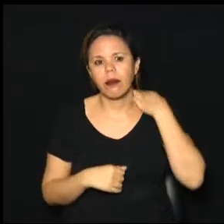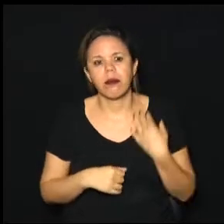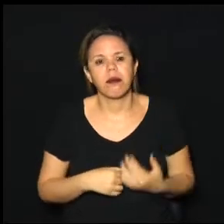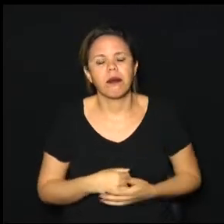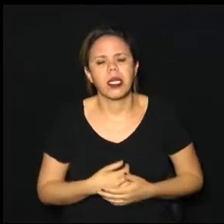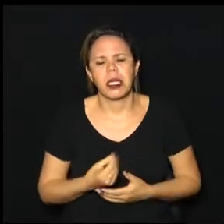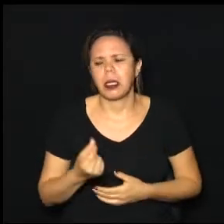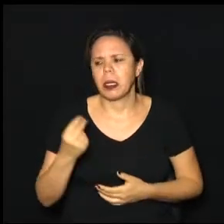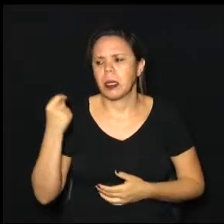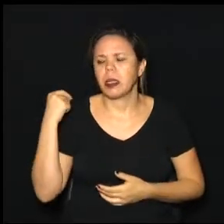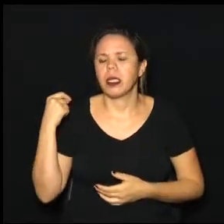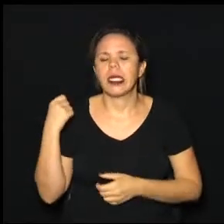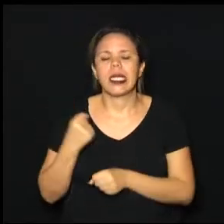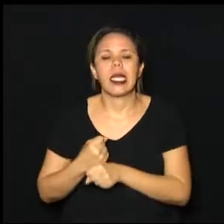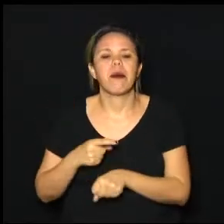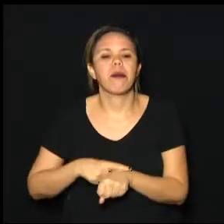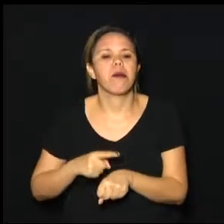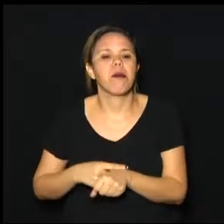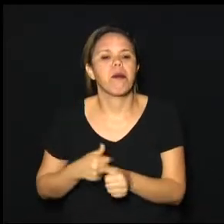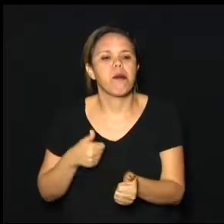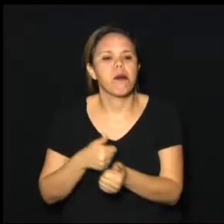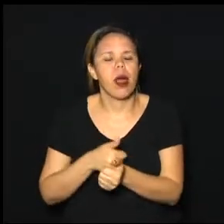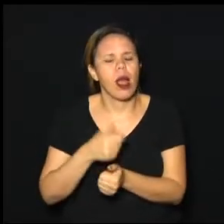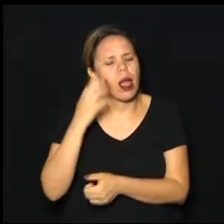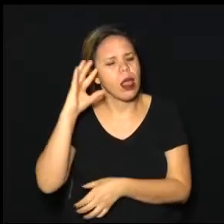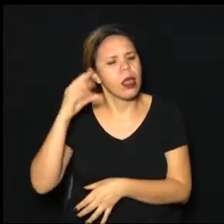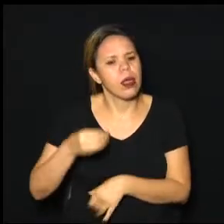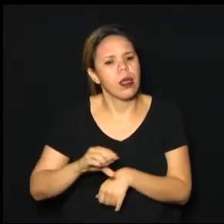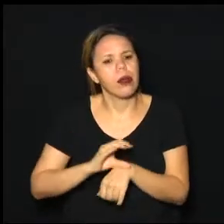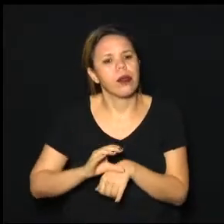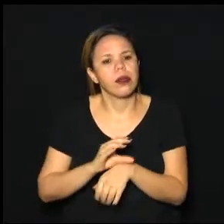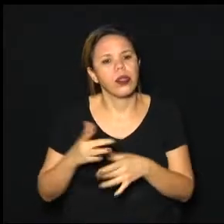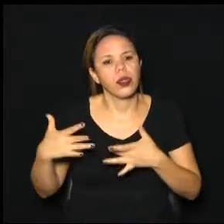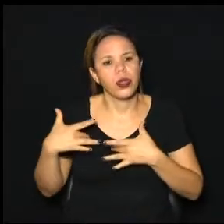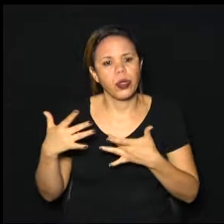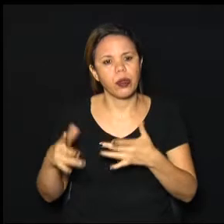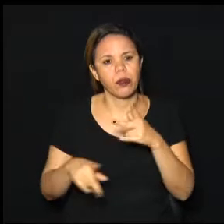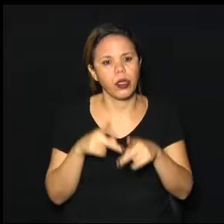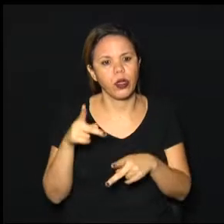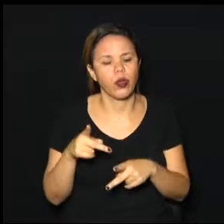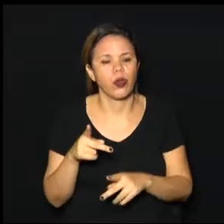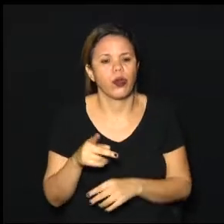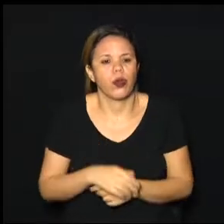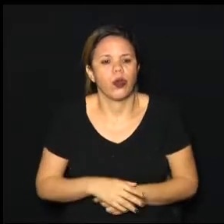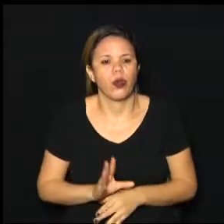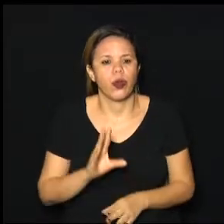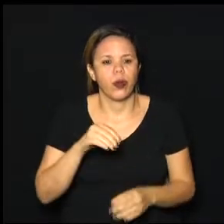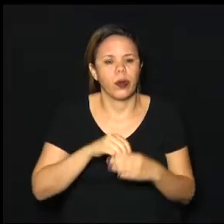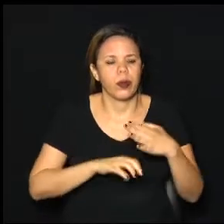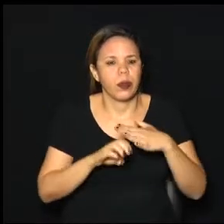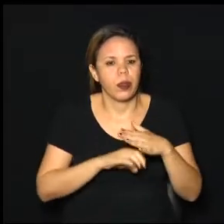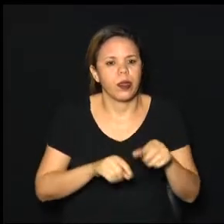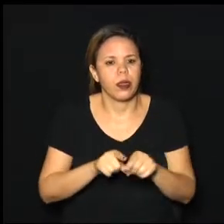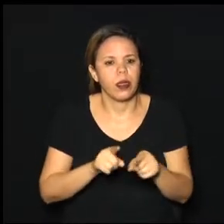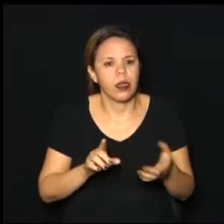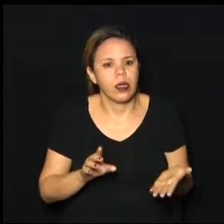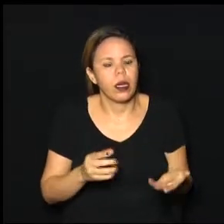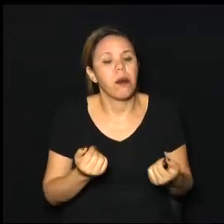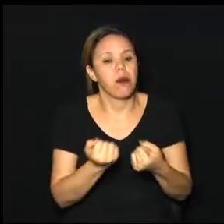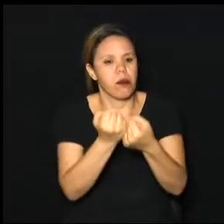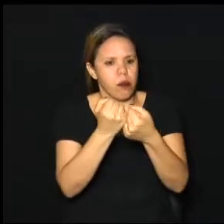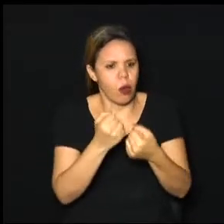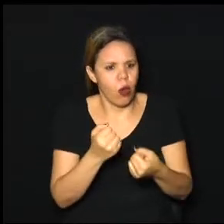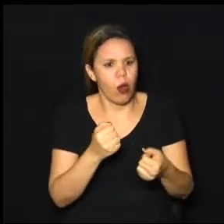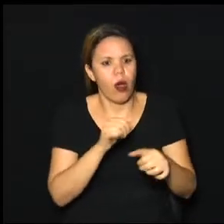muito tempo entendeu-se inconstitucional a doação de pessoas jurídicas no custeio de campanhas